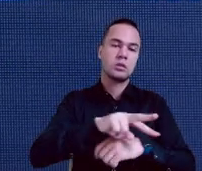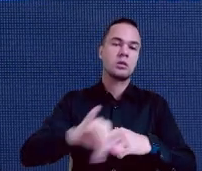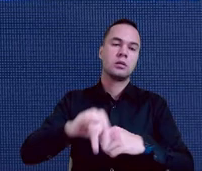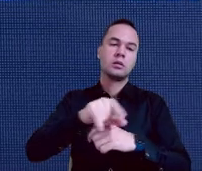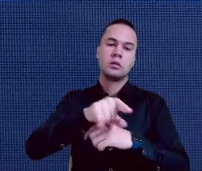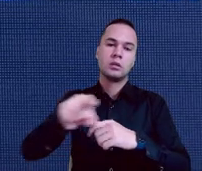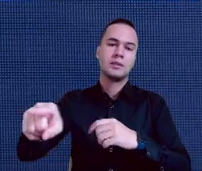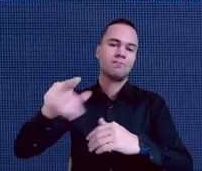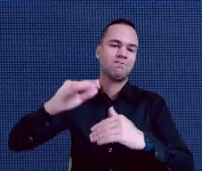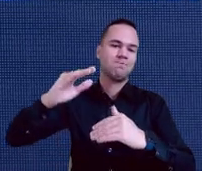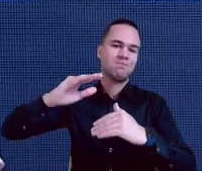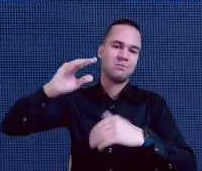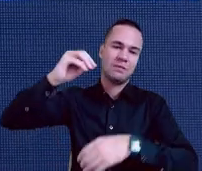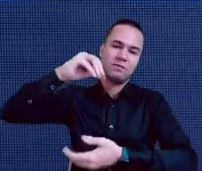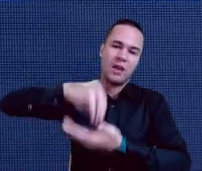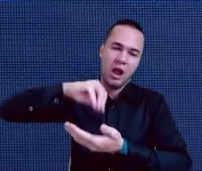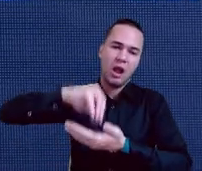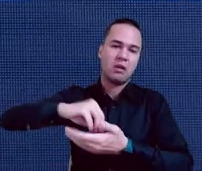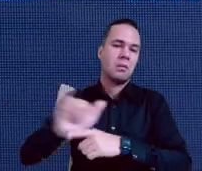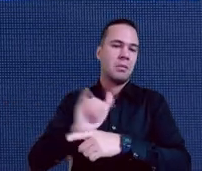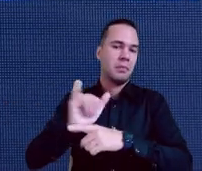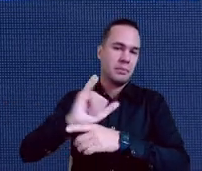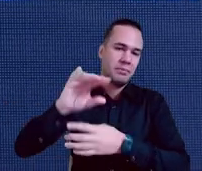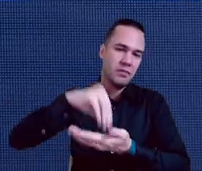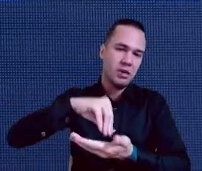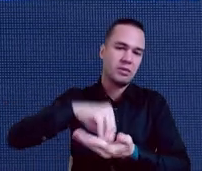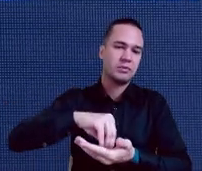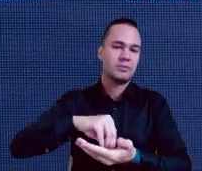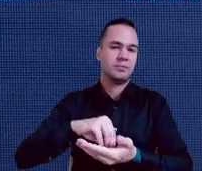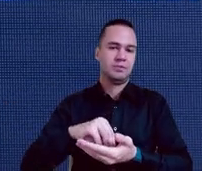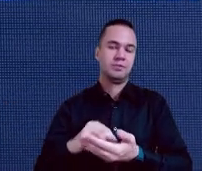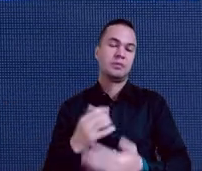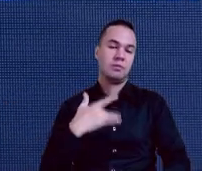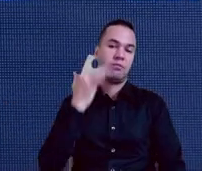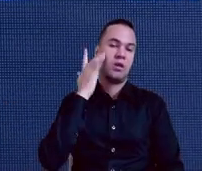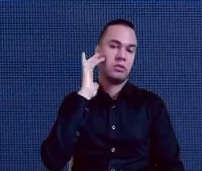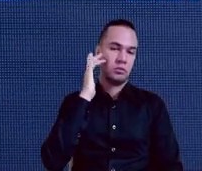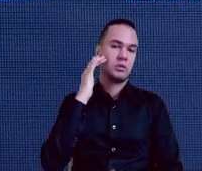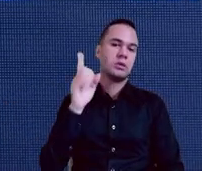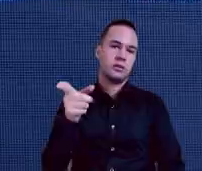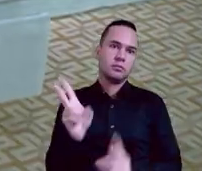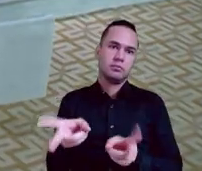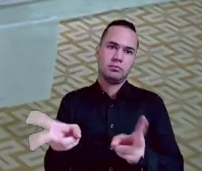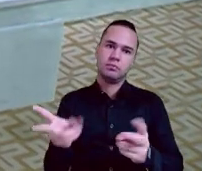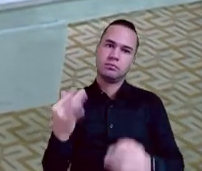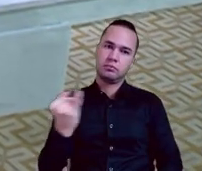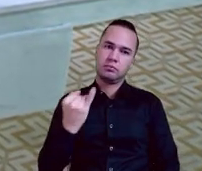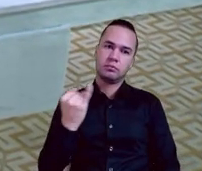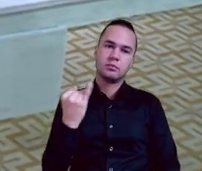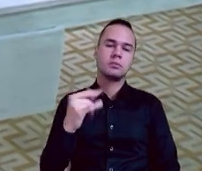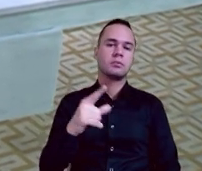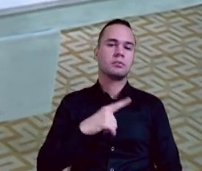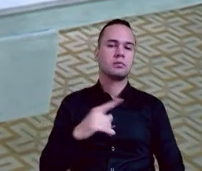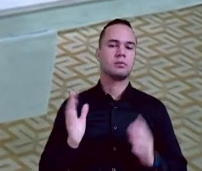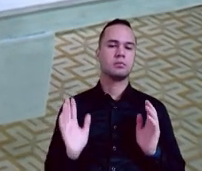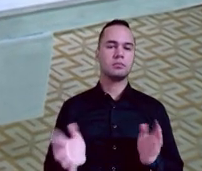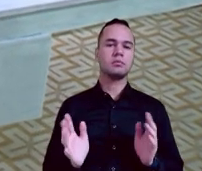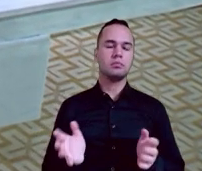e eu acho que isso é algo que veio para ficar eu acho que existe um